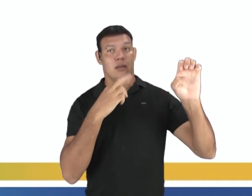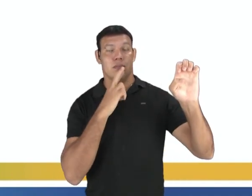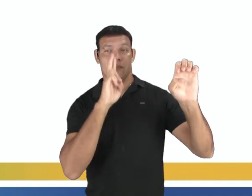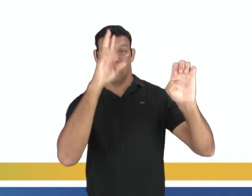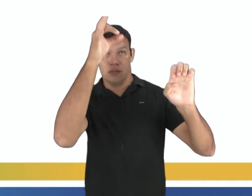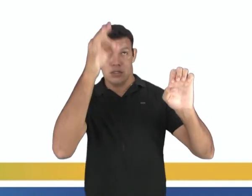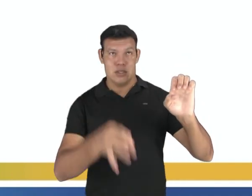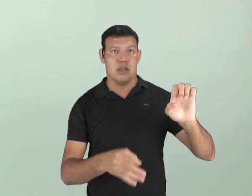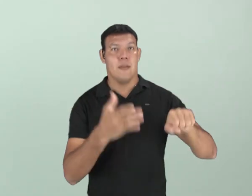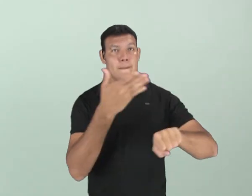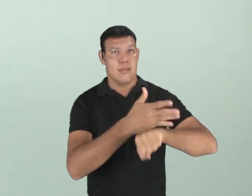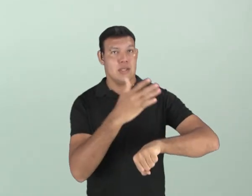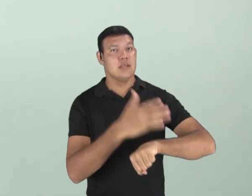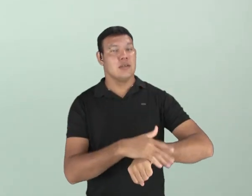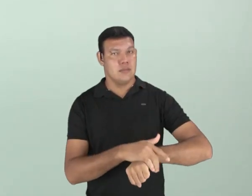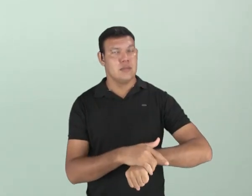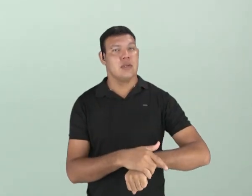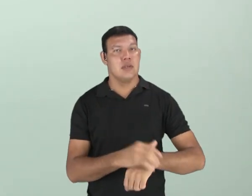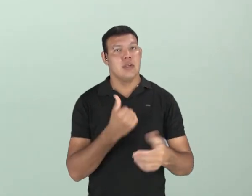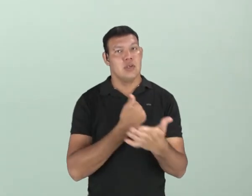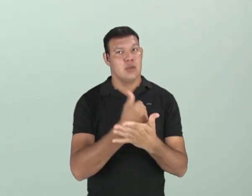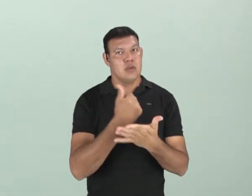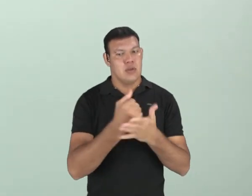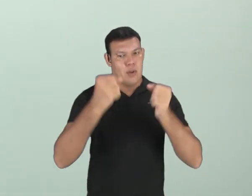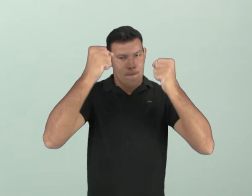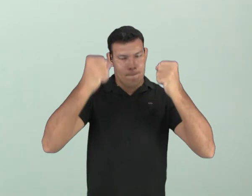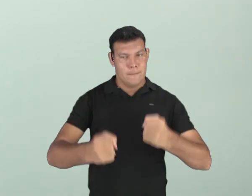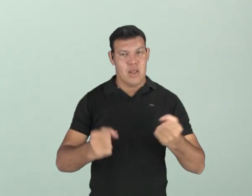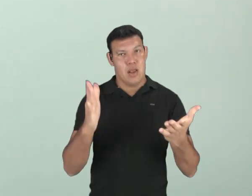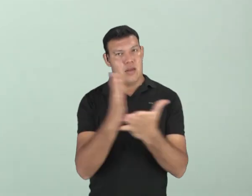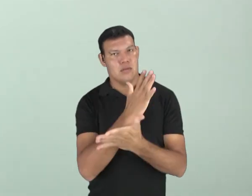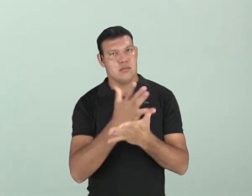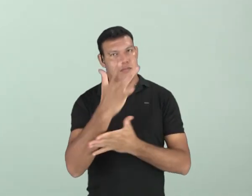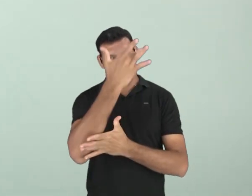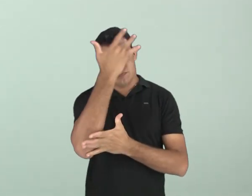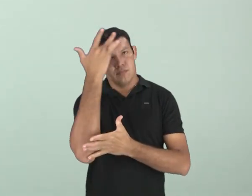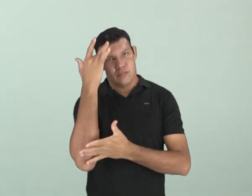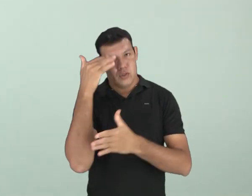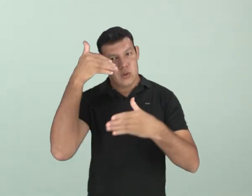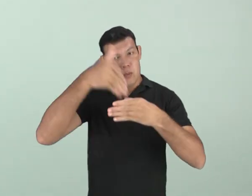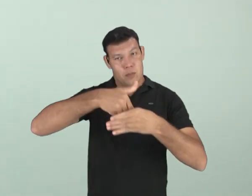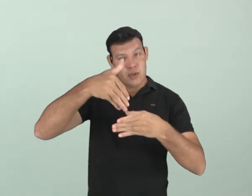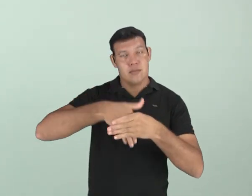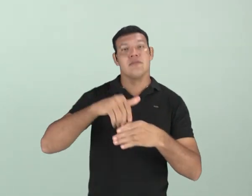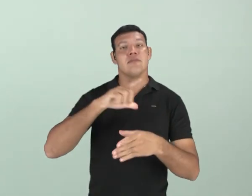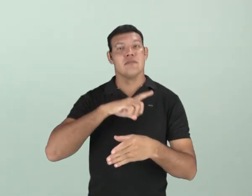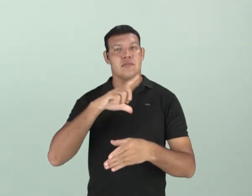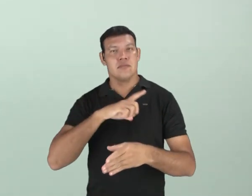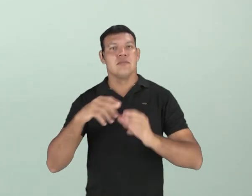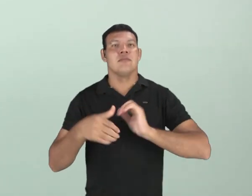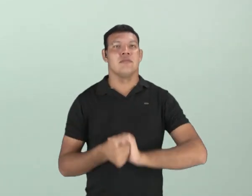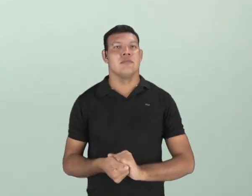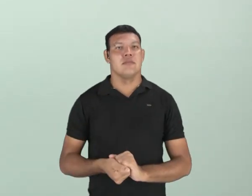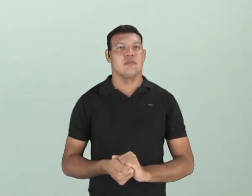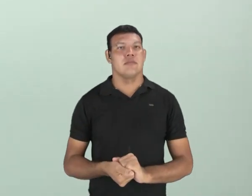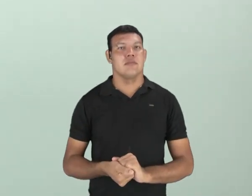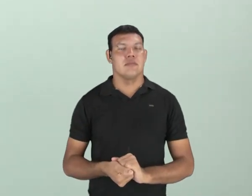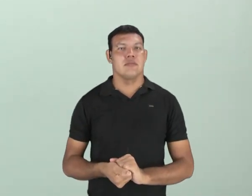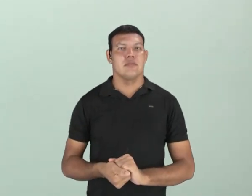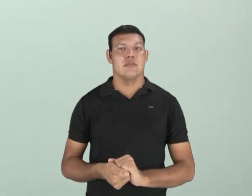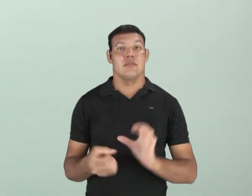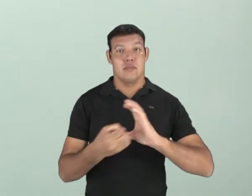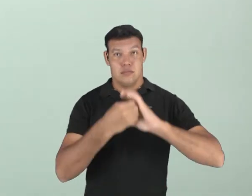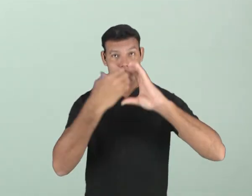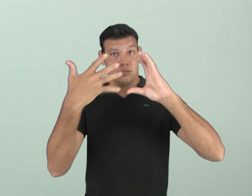no exercício do poder. Apesar de somente algumas pessoas, né, poderem votar, mas a gente já tem aí